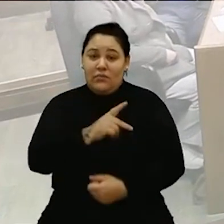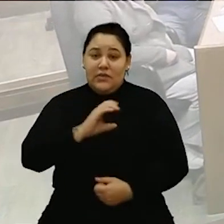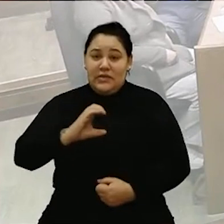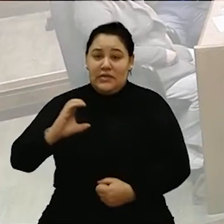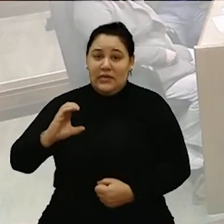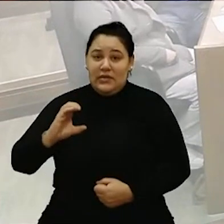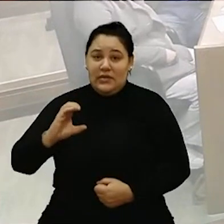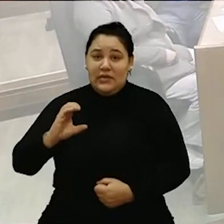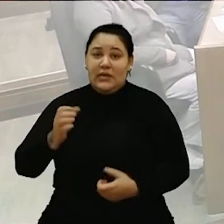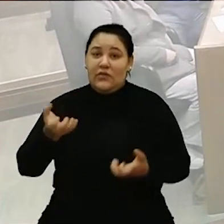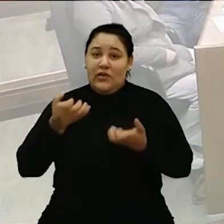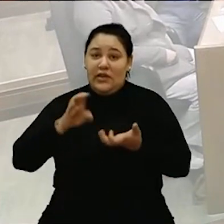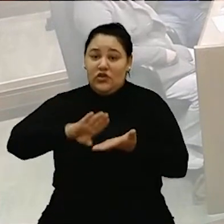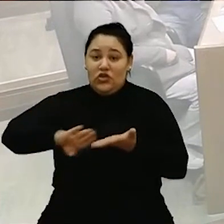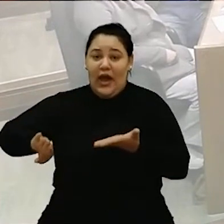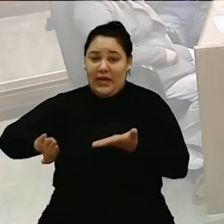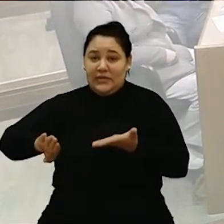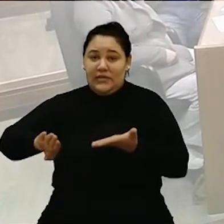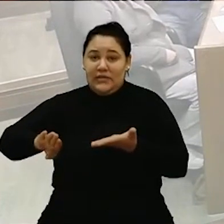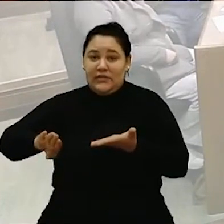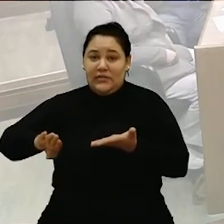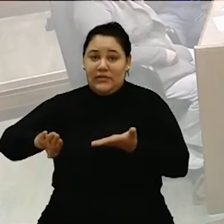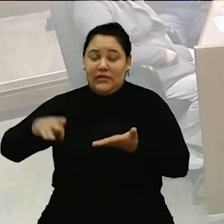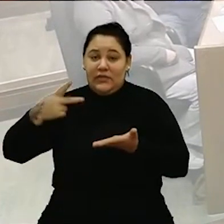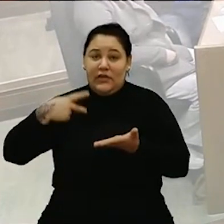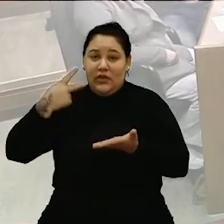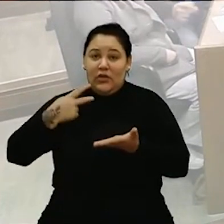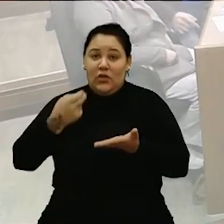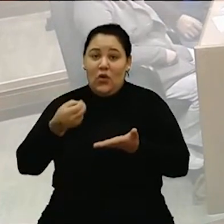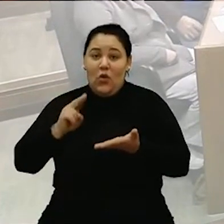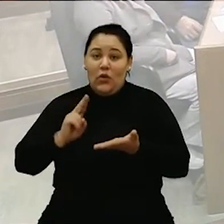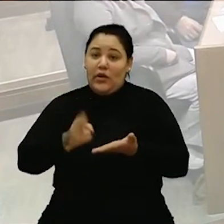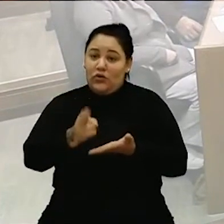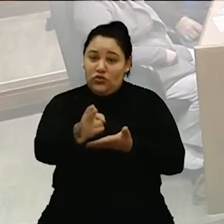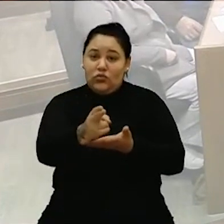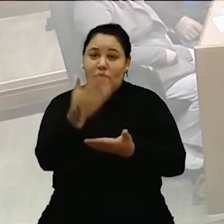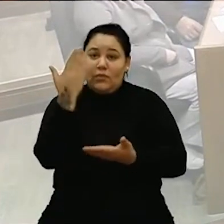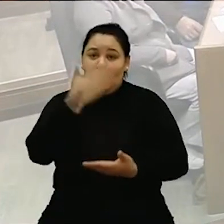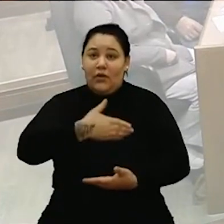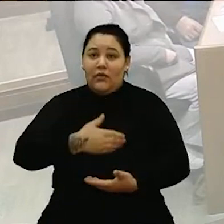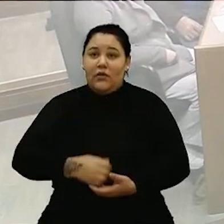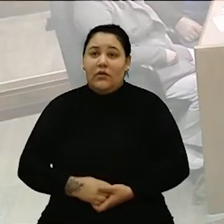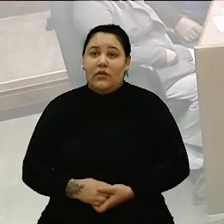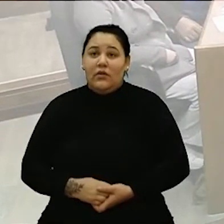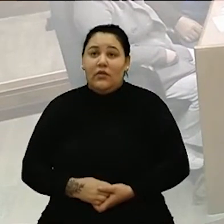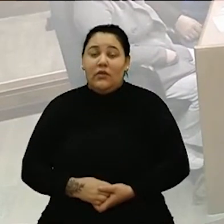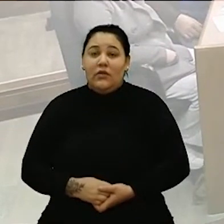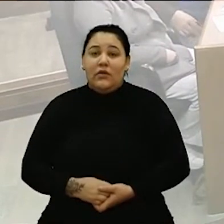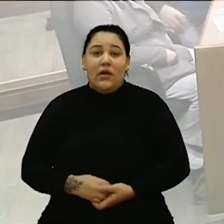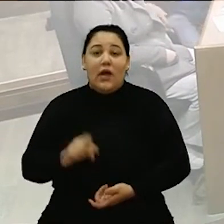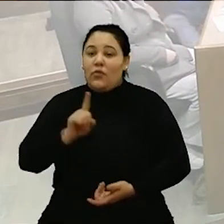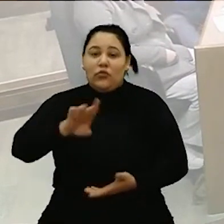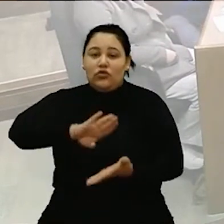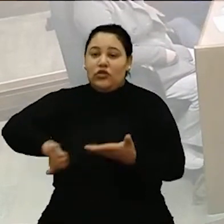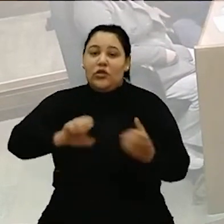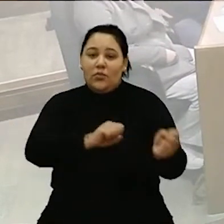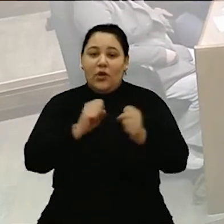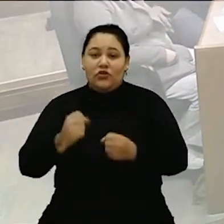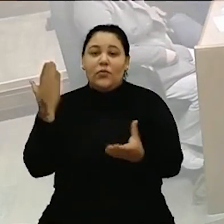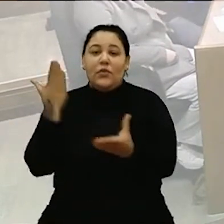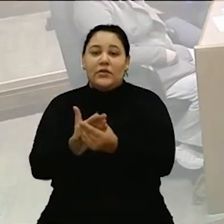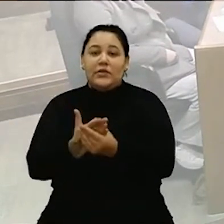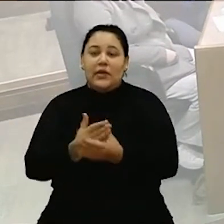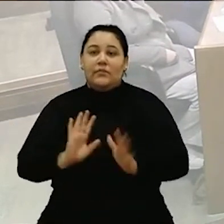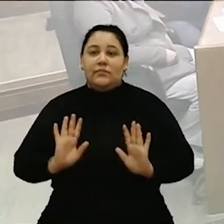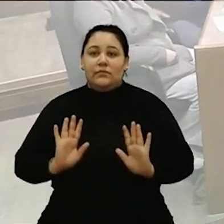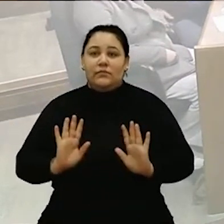vereador retirasse isso ou que ele mantenha e prove, né? Não retire e pode me processar. Obrigado, presidente. Eu tenho uma questão. Só um